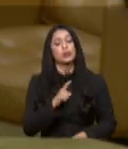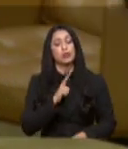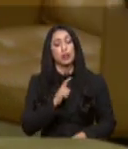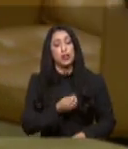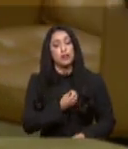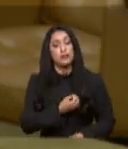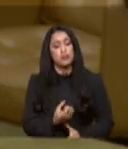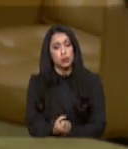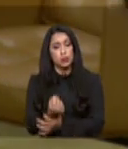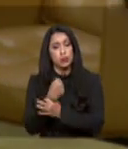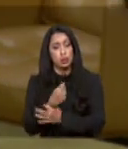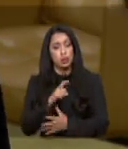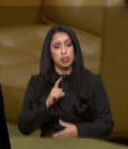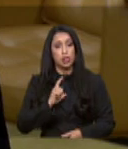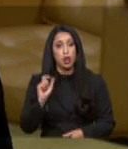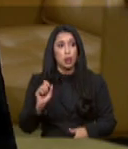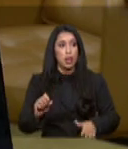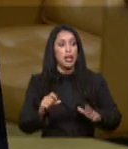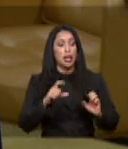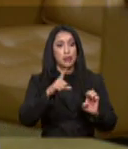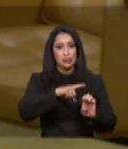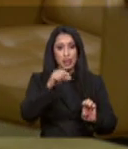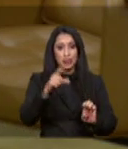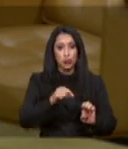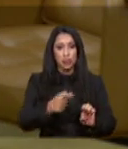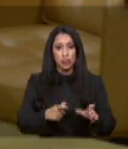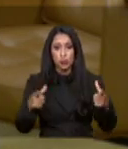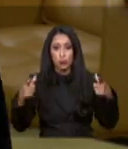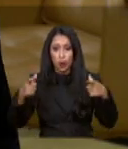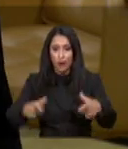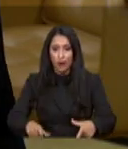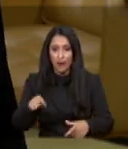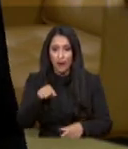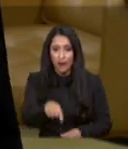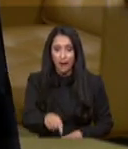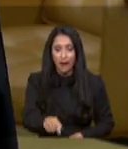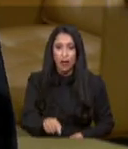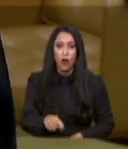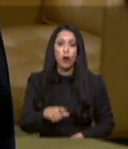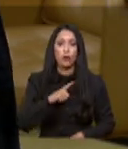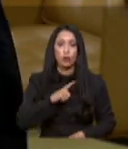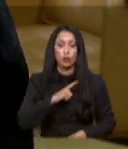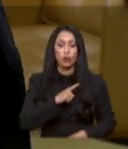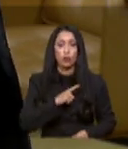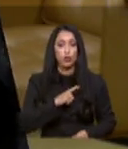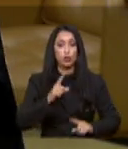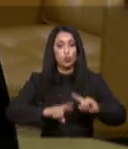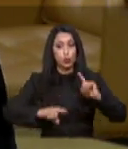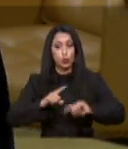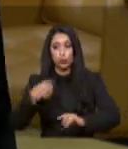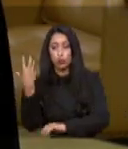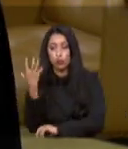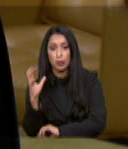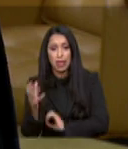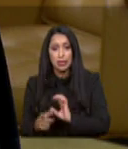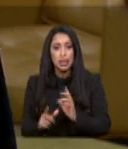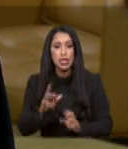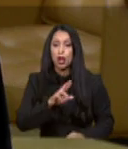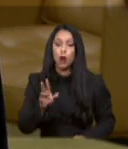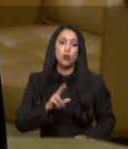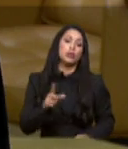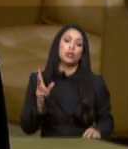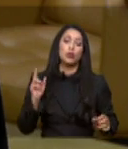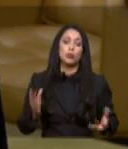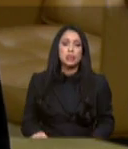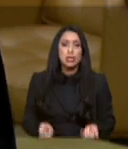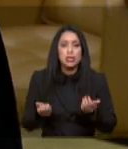o empreendedorismo local, de sorte que os produtos madeireiros e não madeireiros possam ser incentivados para que essa produção